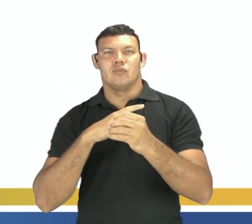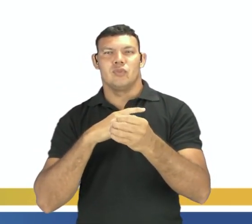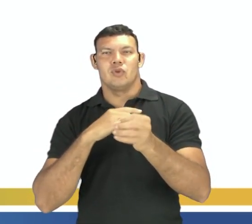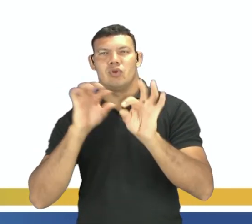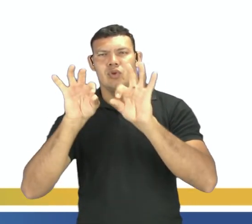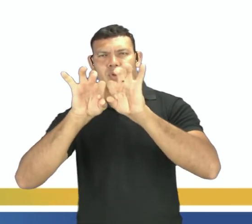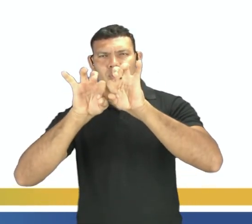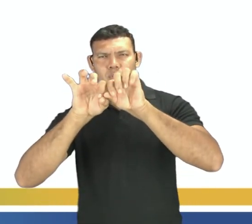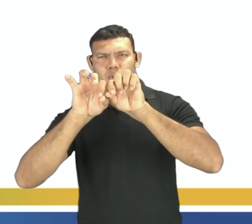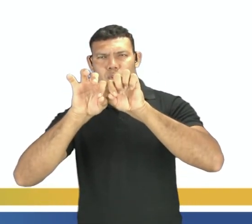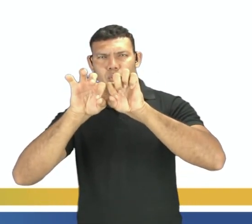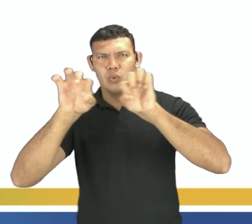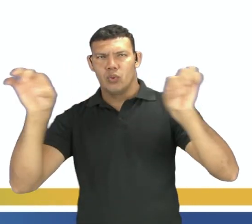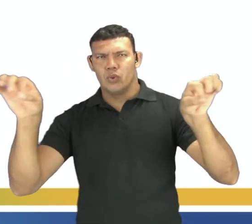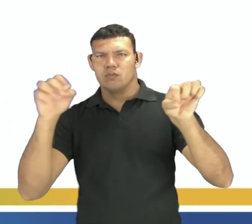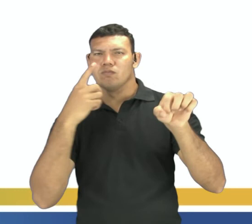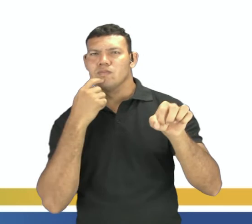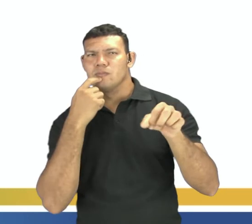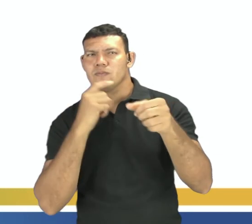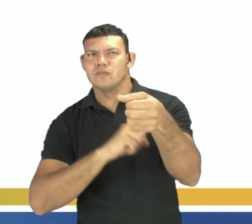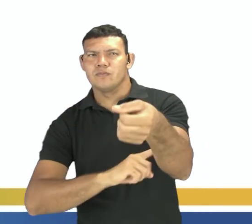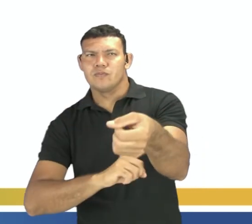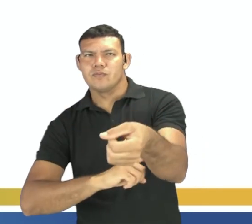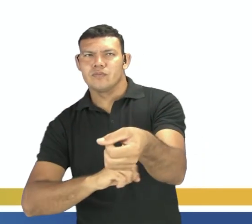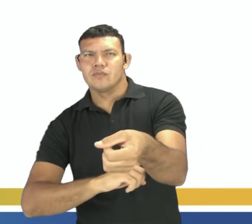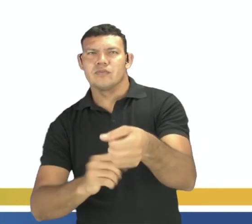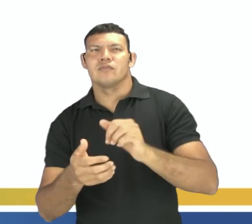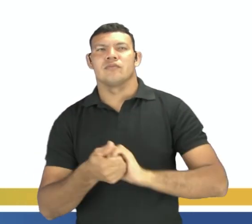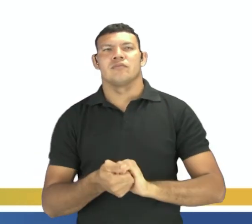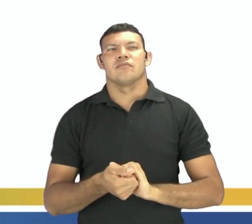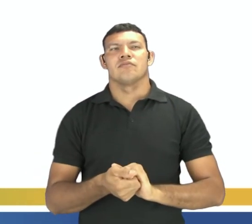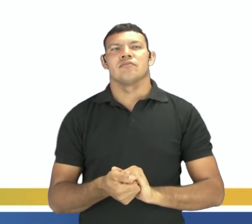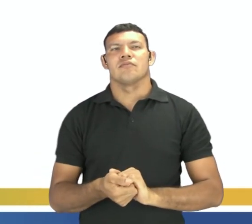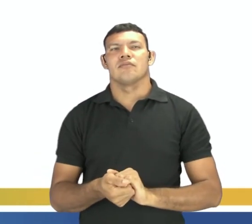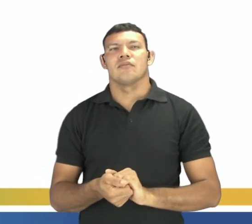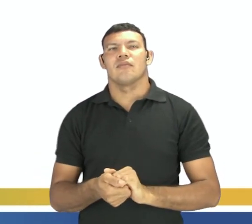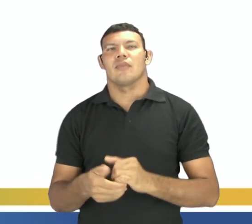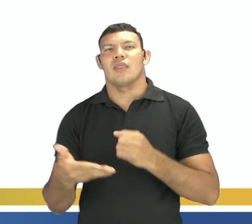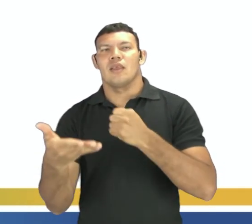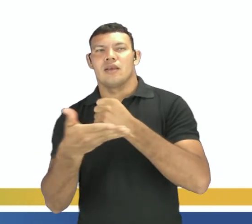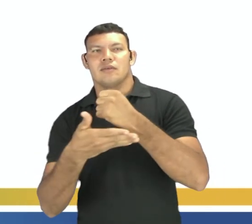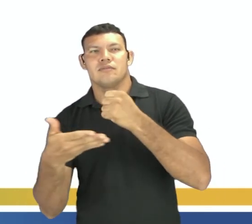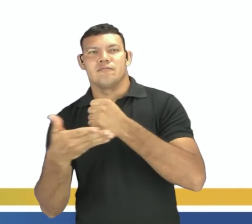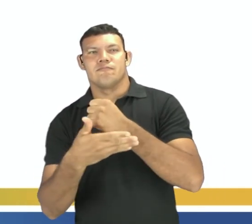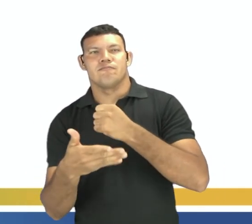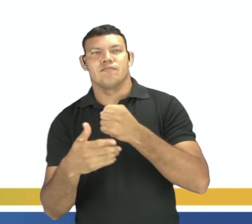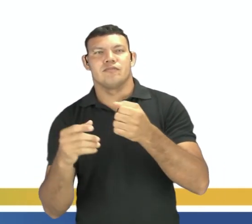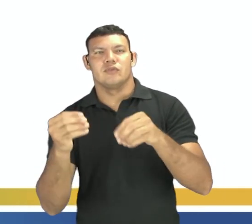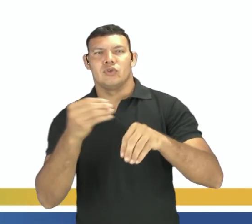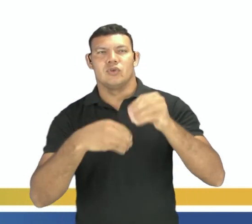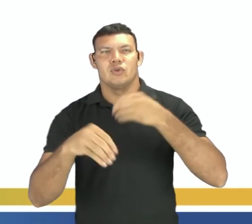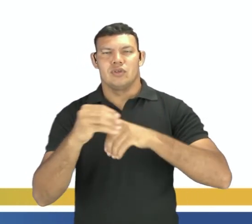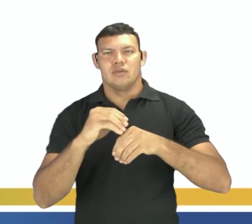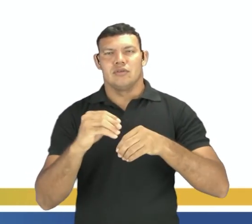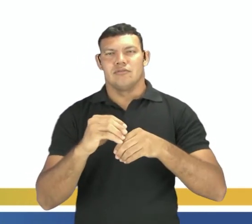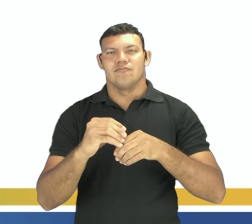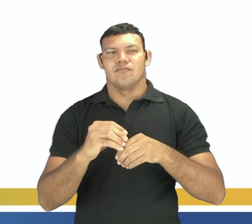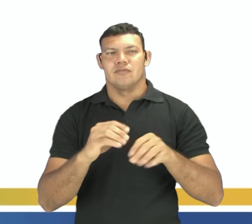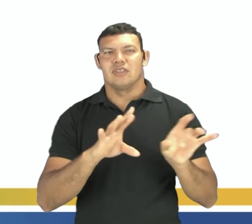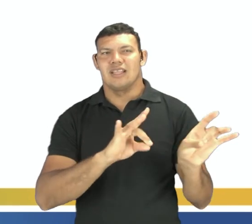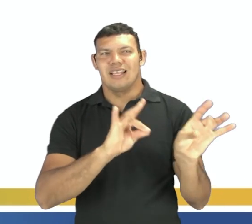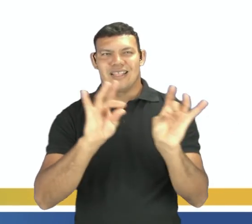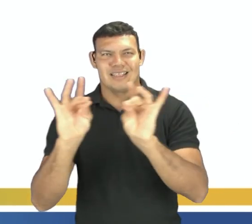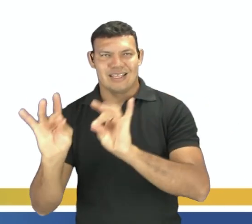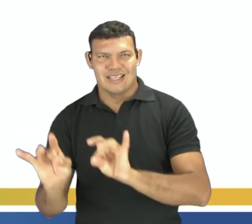relacionar qual assim encaixa. Então, aí nós vamos ter a letra A, o